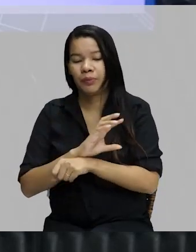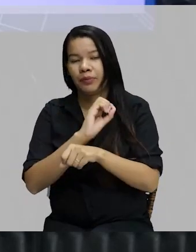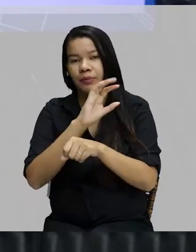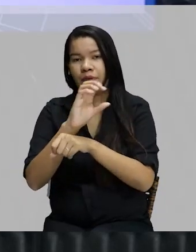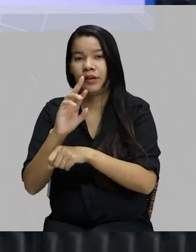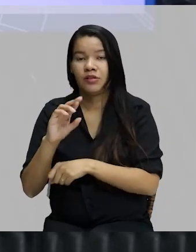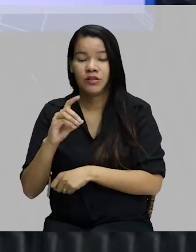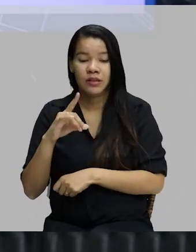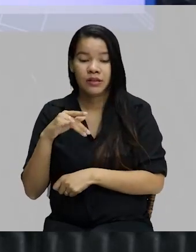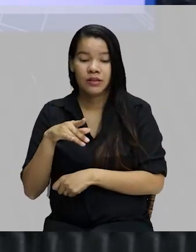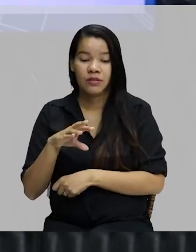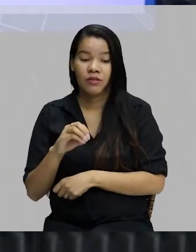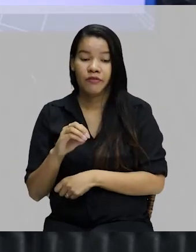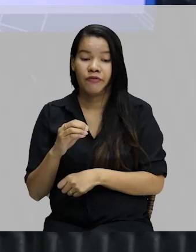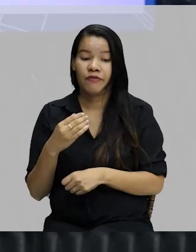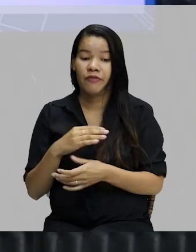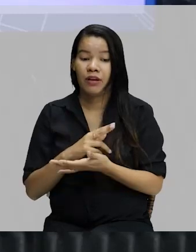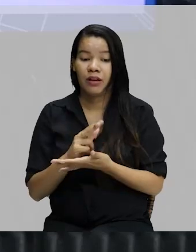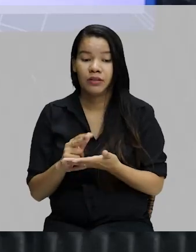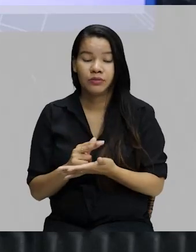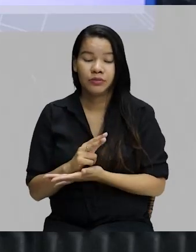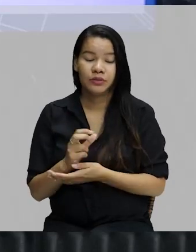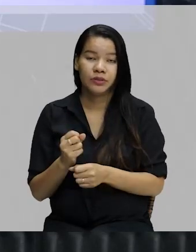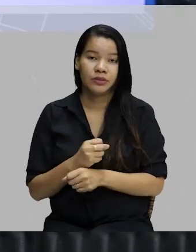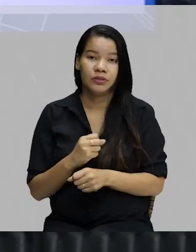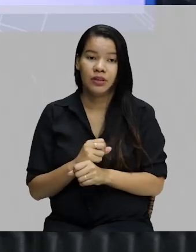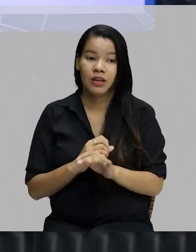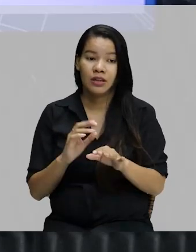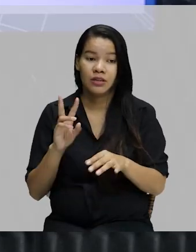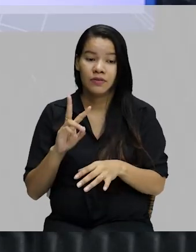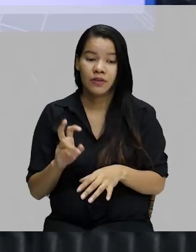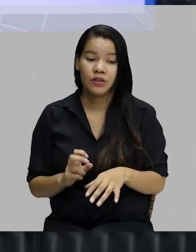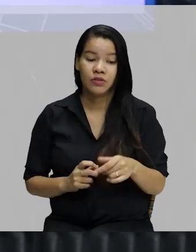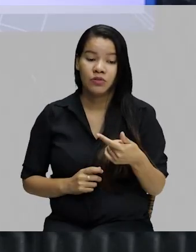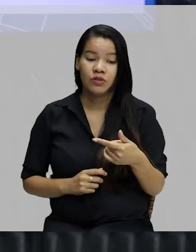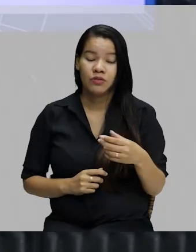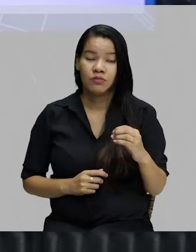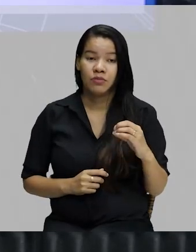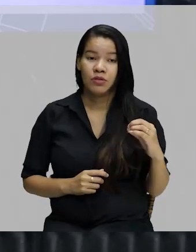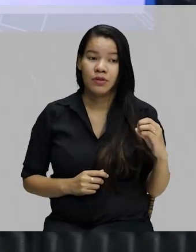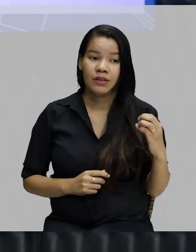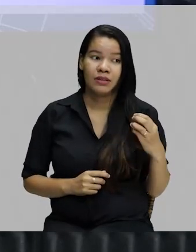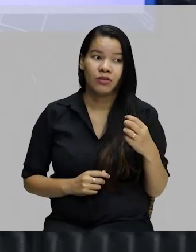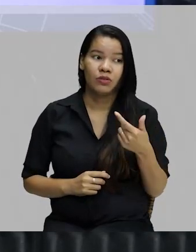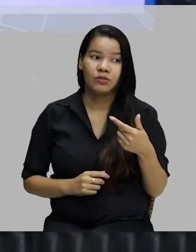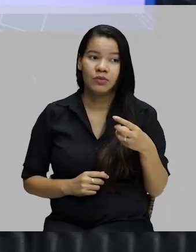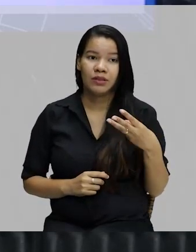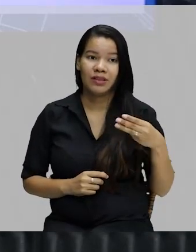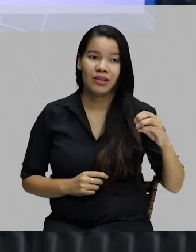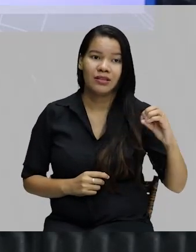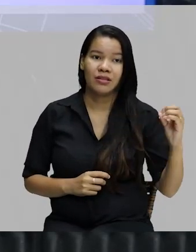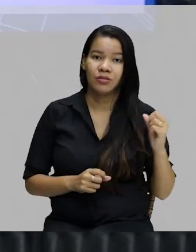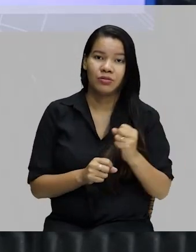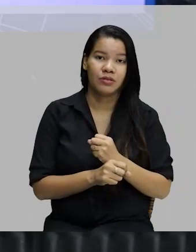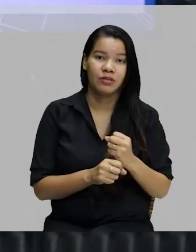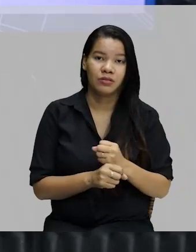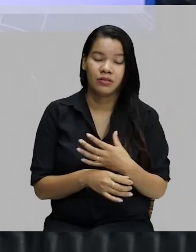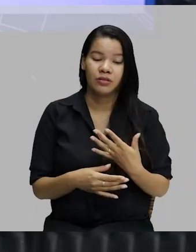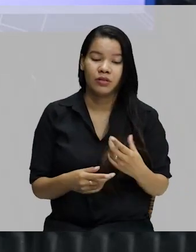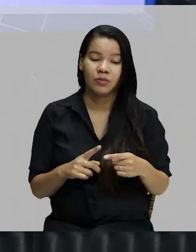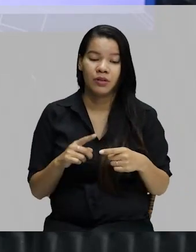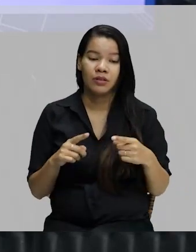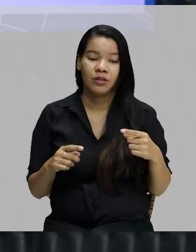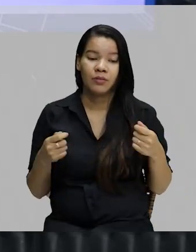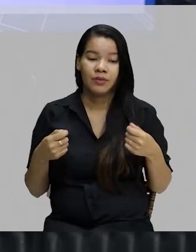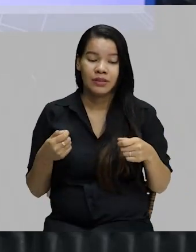vezes 2.000, 2.300 anos. Então, esse material vai ter que ficar guardado